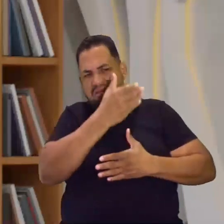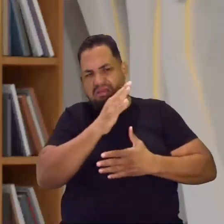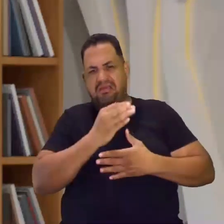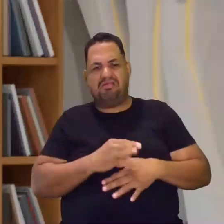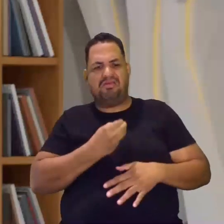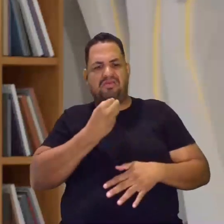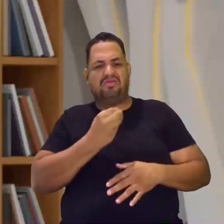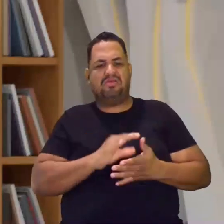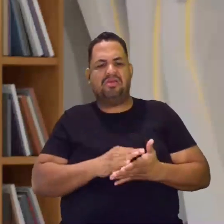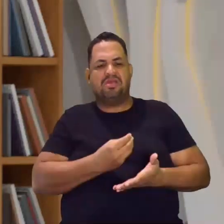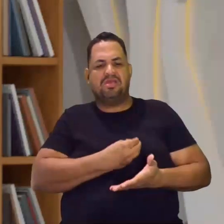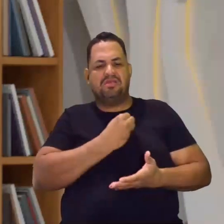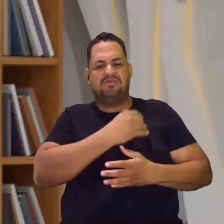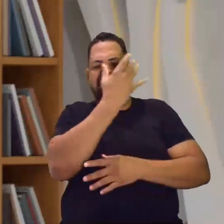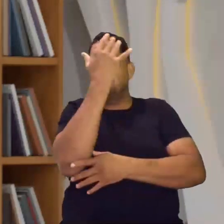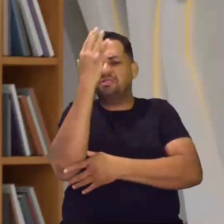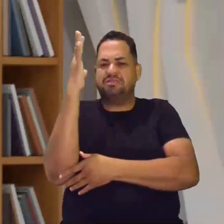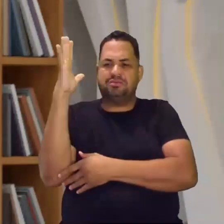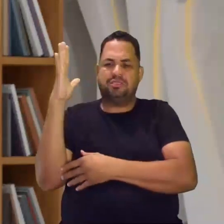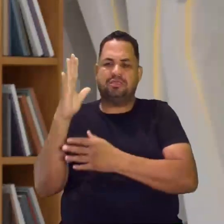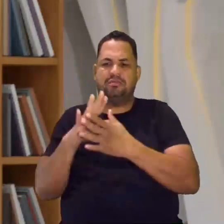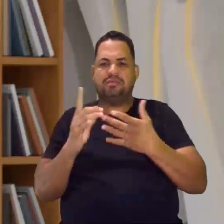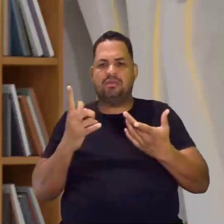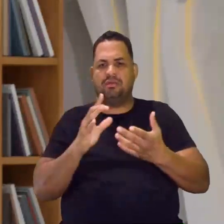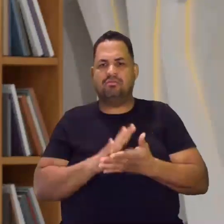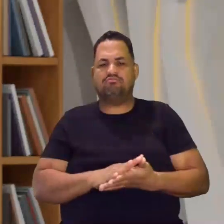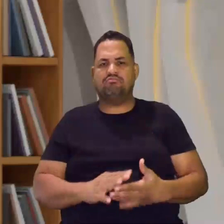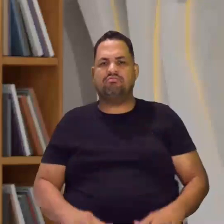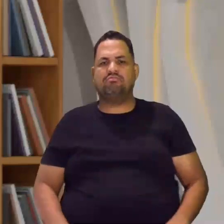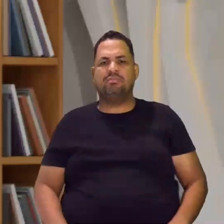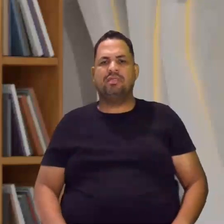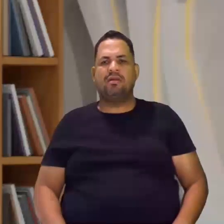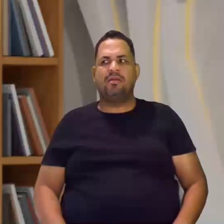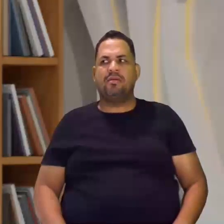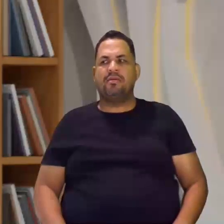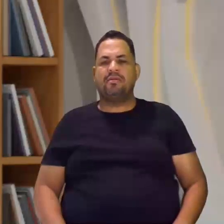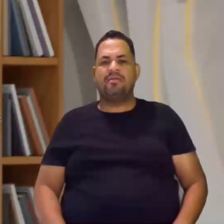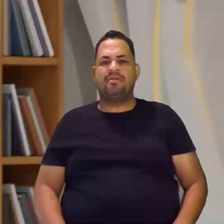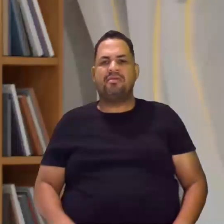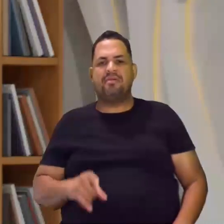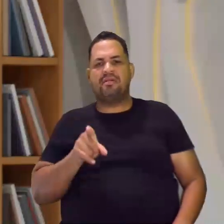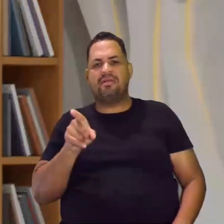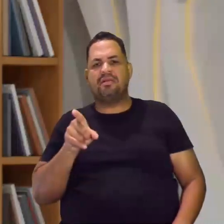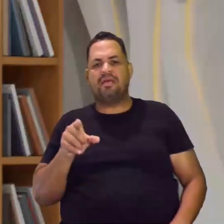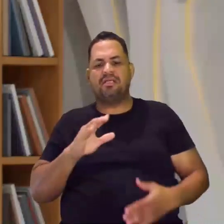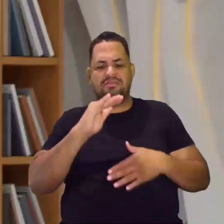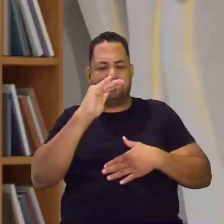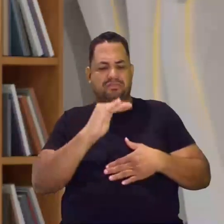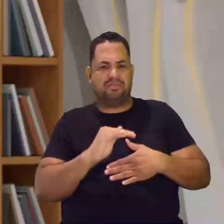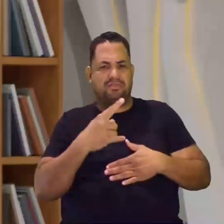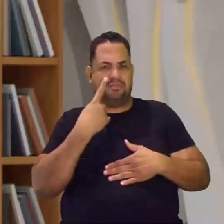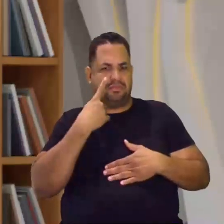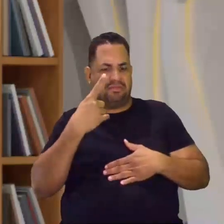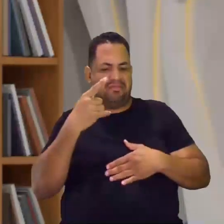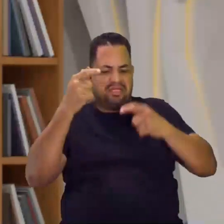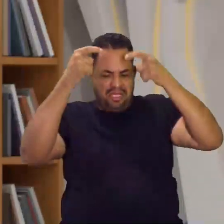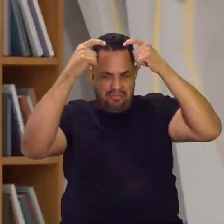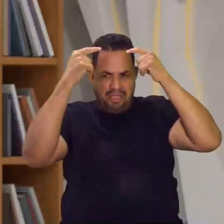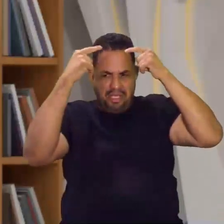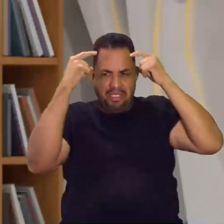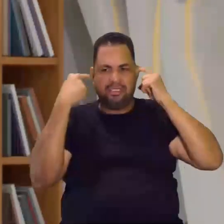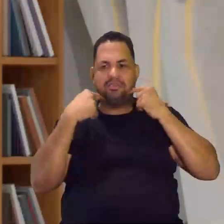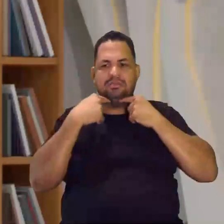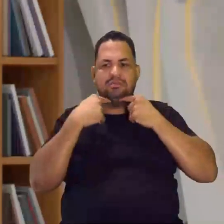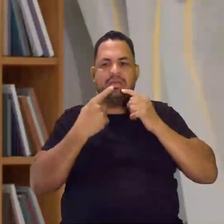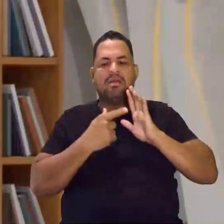selvagens. Não, a gente não deve ter pena de selvagem. Eles são assim, eles são inferiores. Está vendo o crânio? O